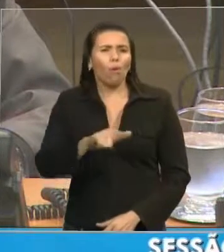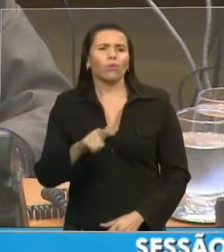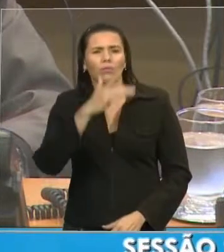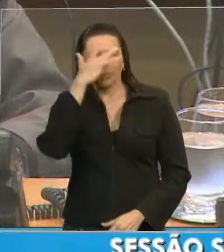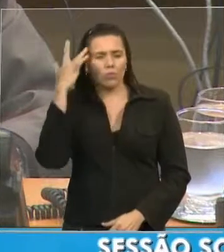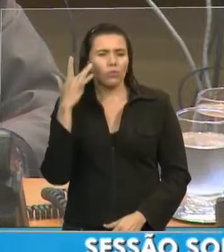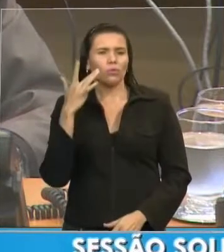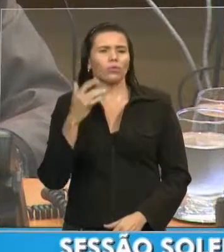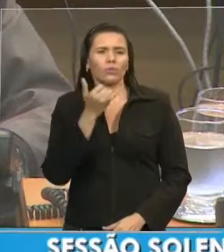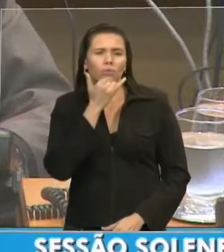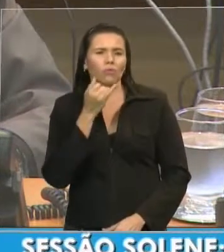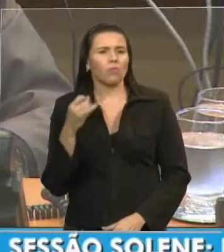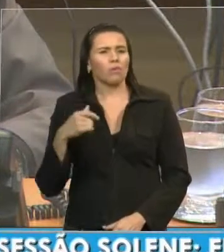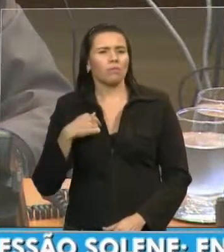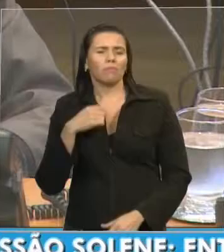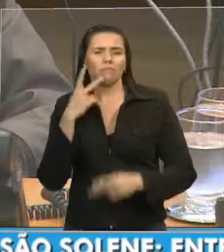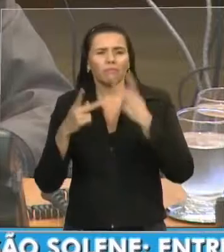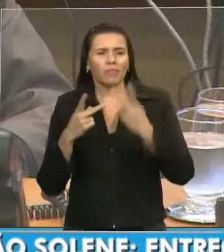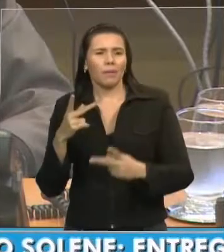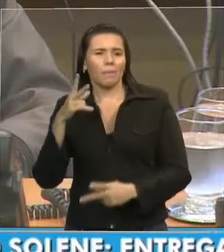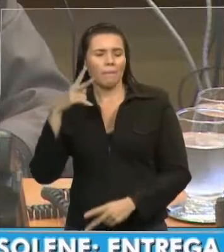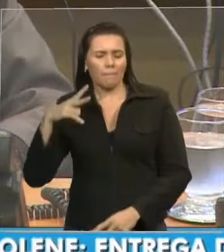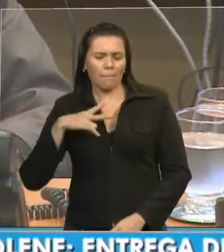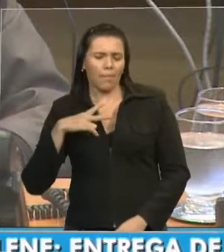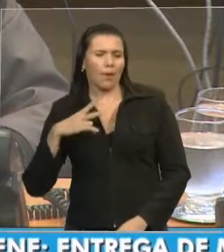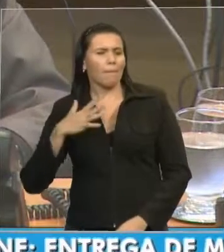educação boa que edifique e construa.